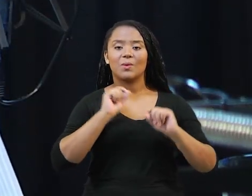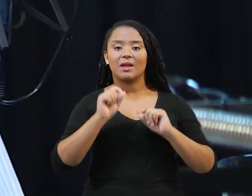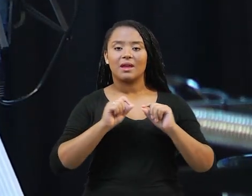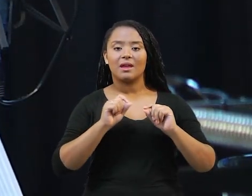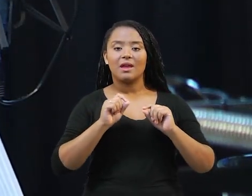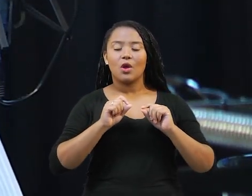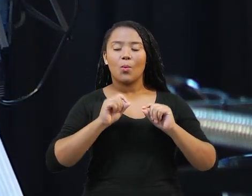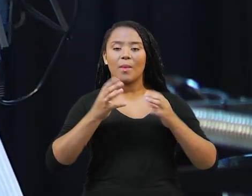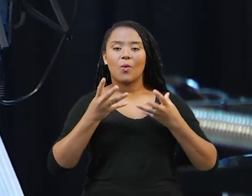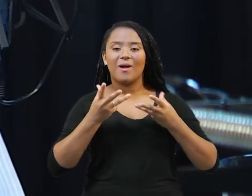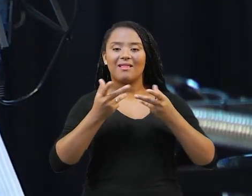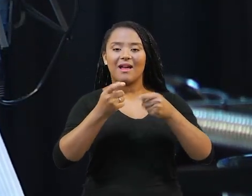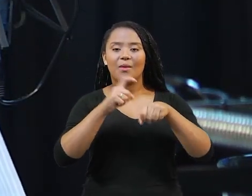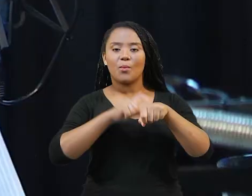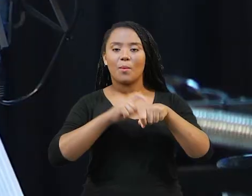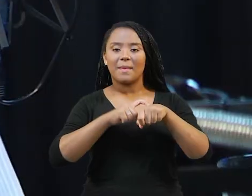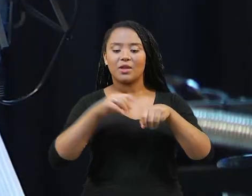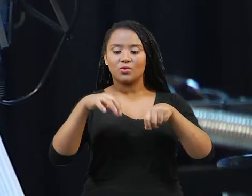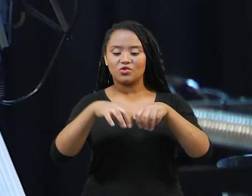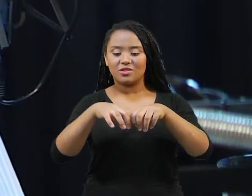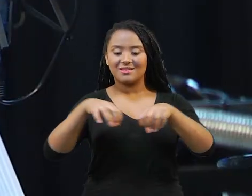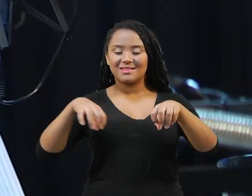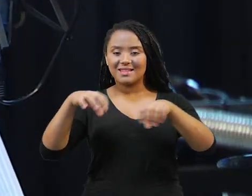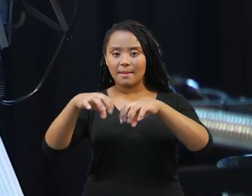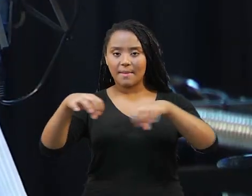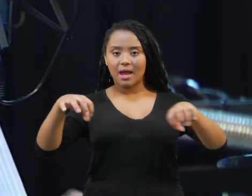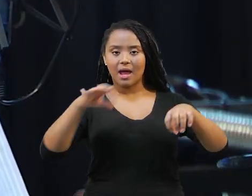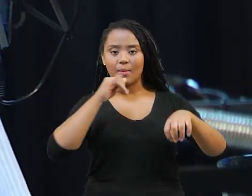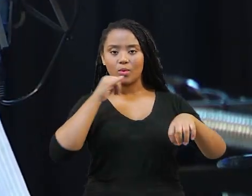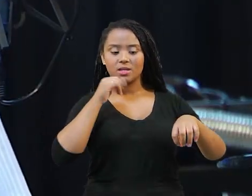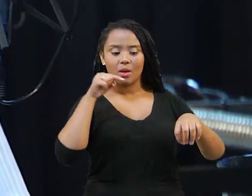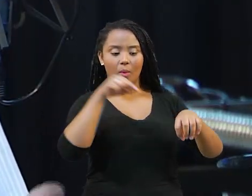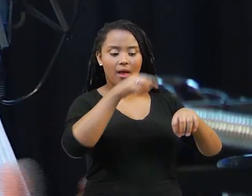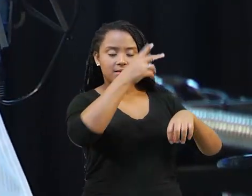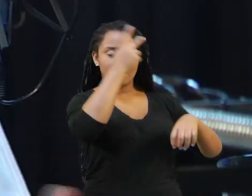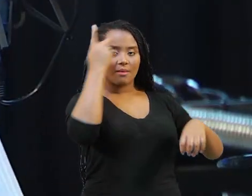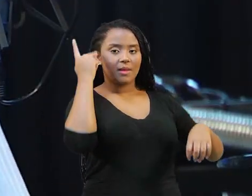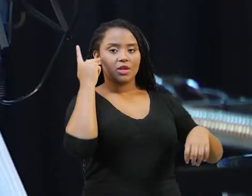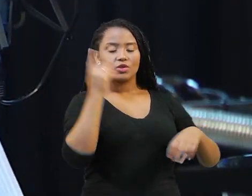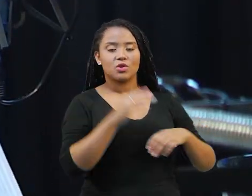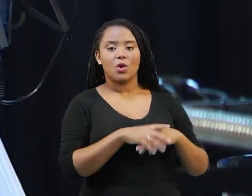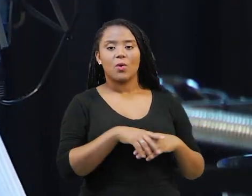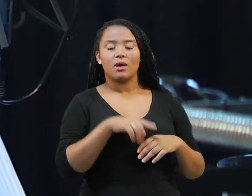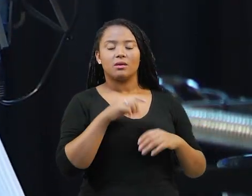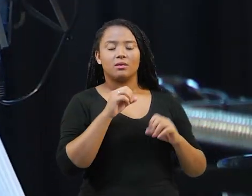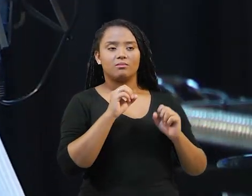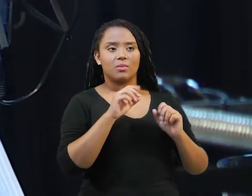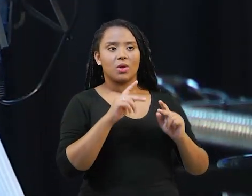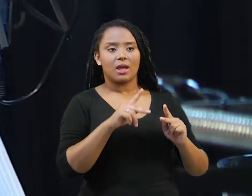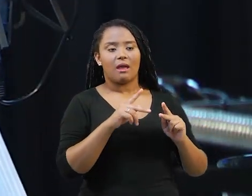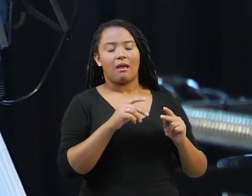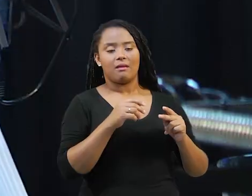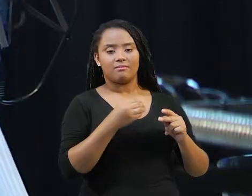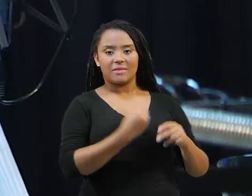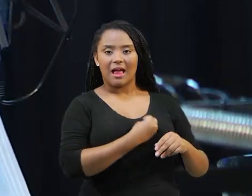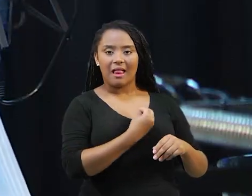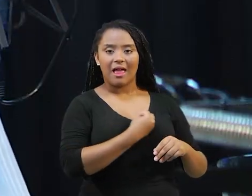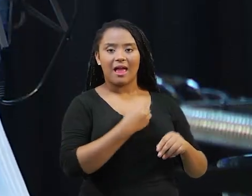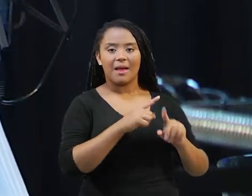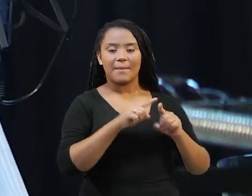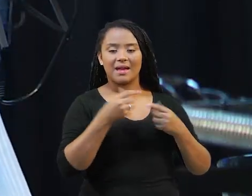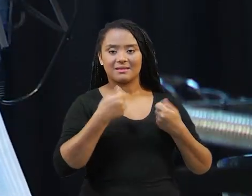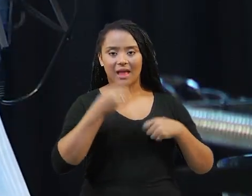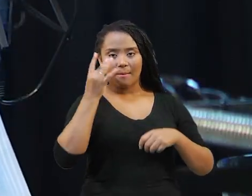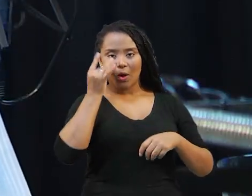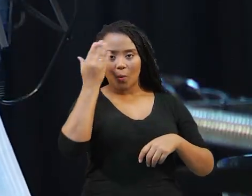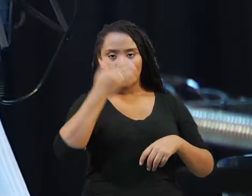essa classificação, né? Da pessoa que realmente está lá e até que ponto realmente isso pode ser comprovado ou não. E também, às